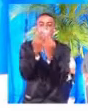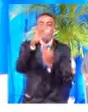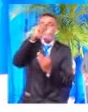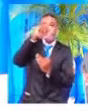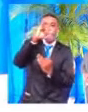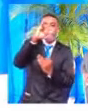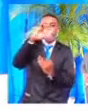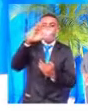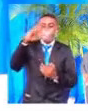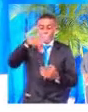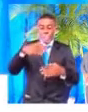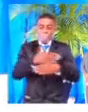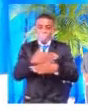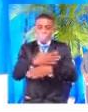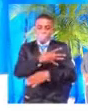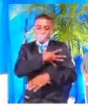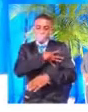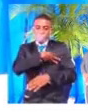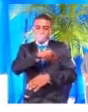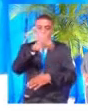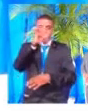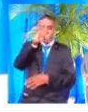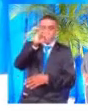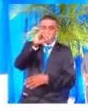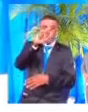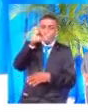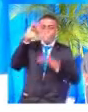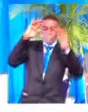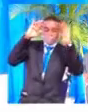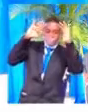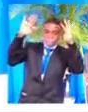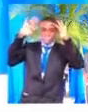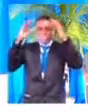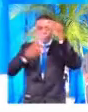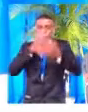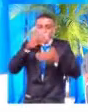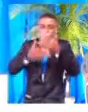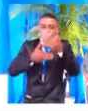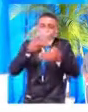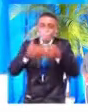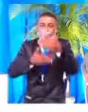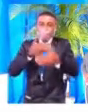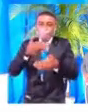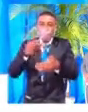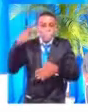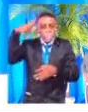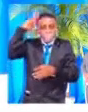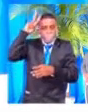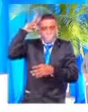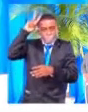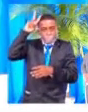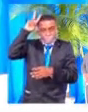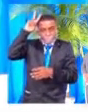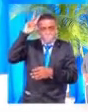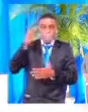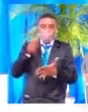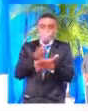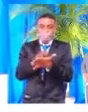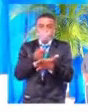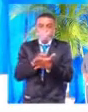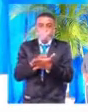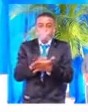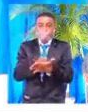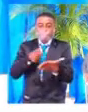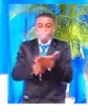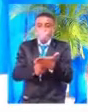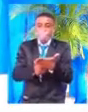desta cidade, filhos de Maria do Sonho, e que ao longo do processo da história de afirmação de